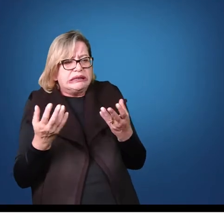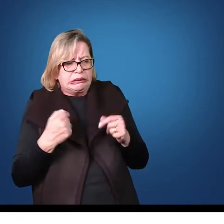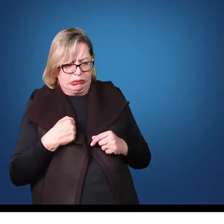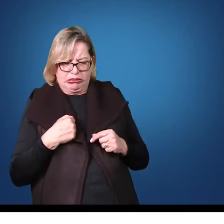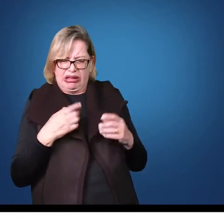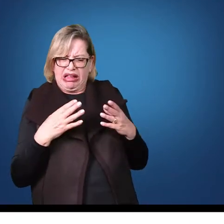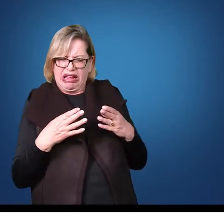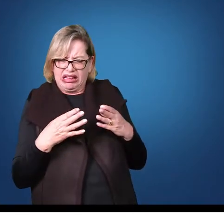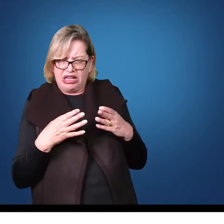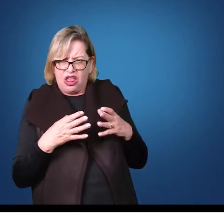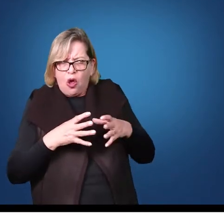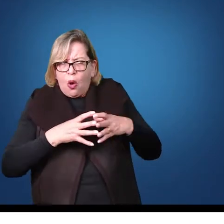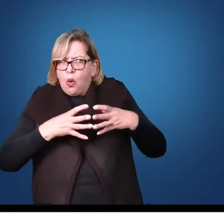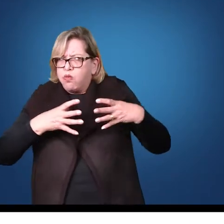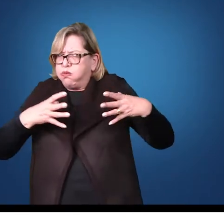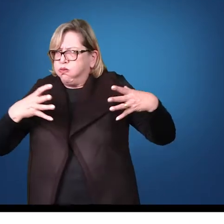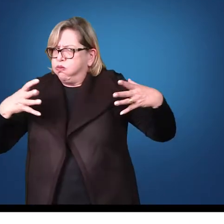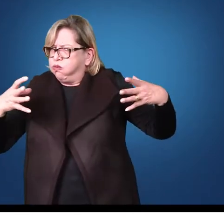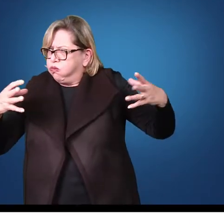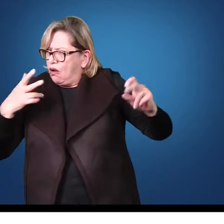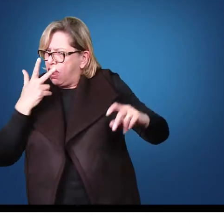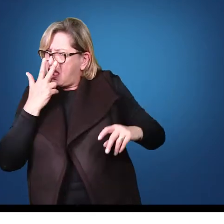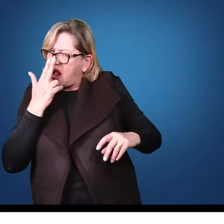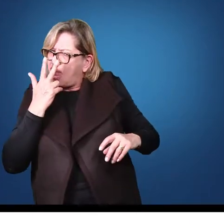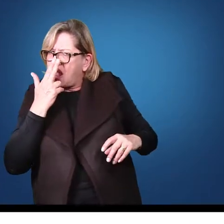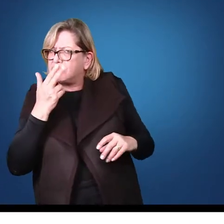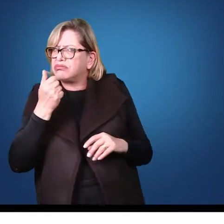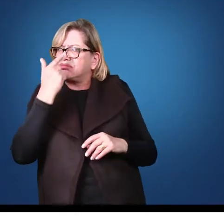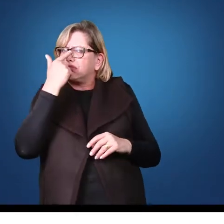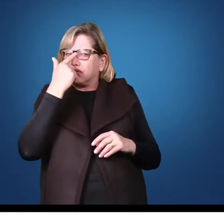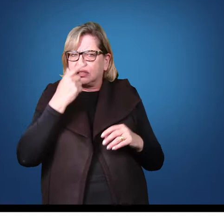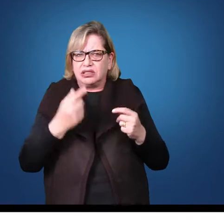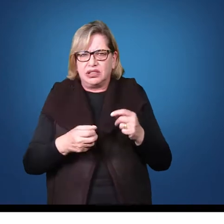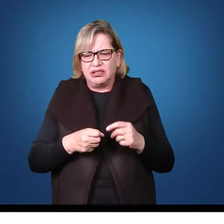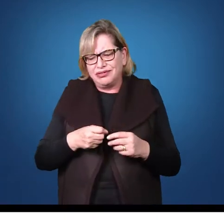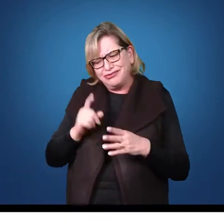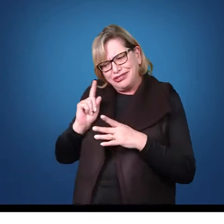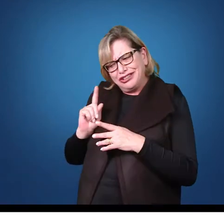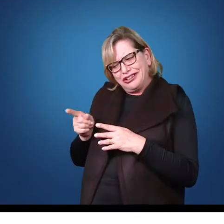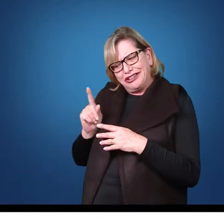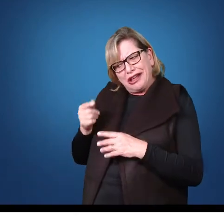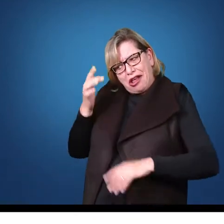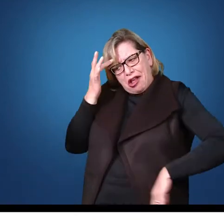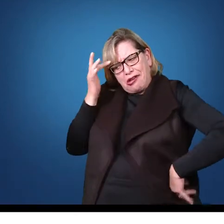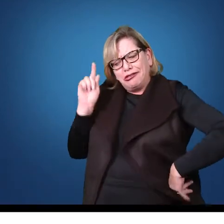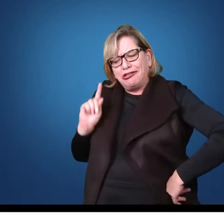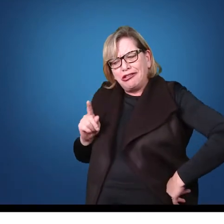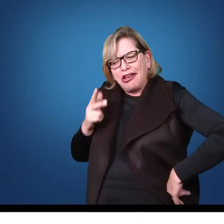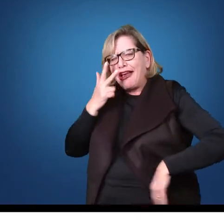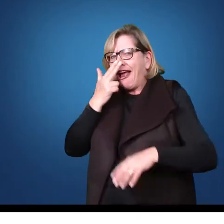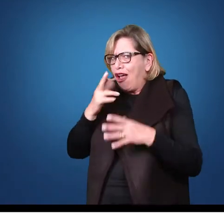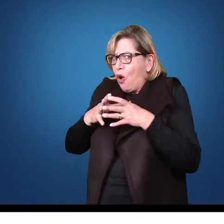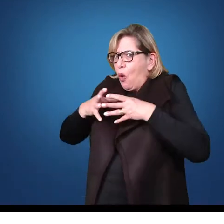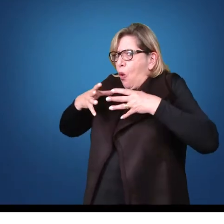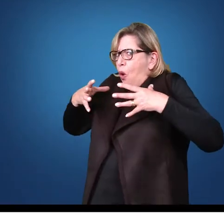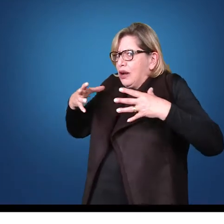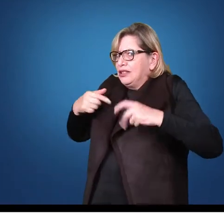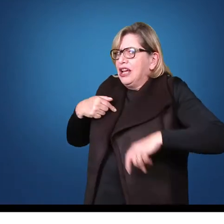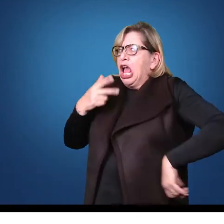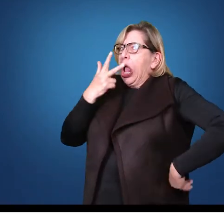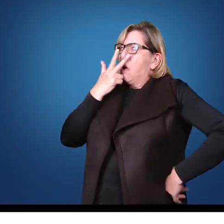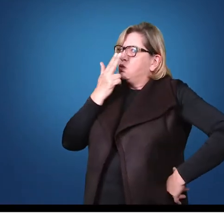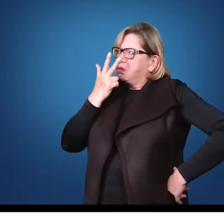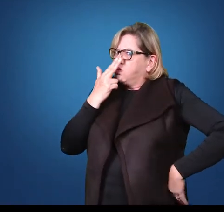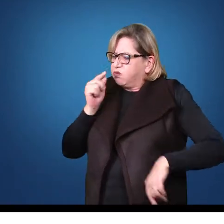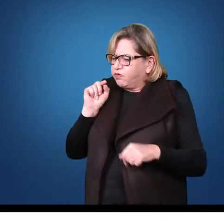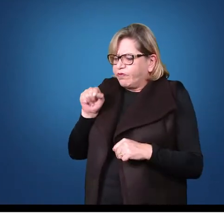é esse? Deve ser gigantesco! Ah, vovô, sei não, hein, vovô? Eu